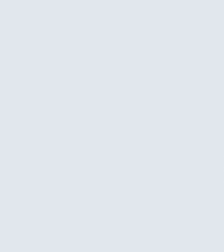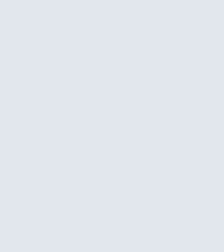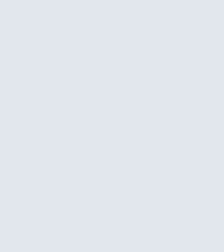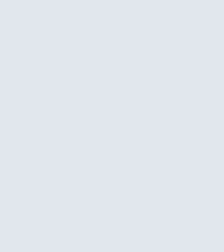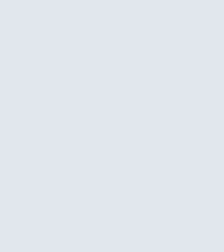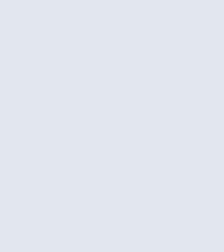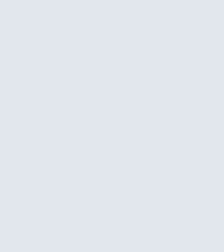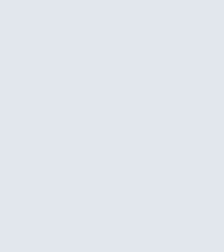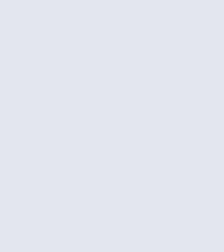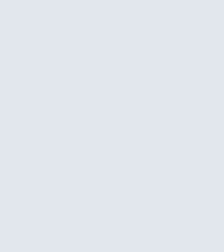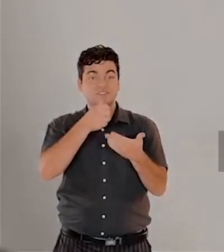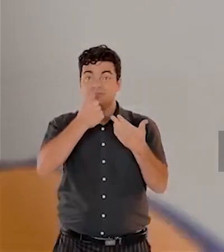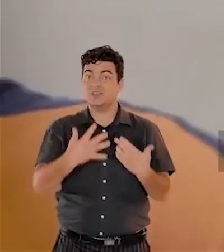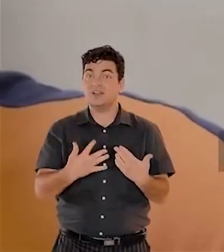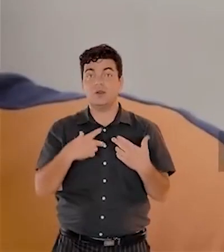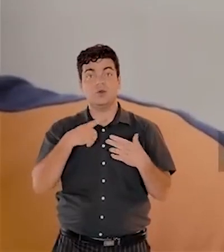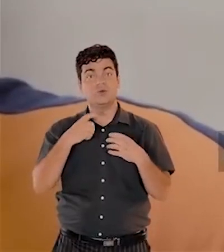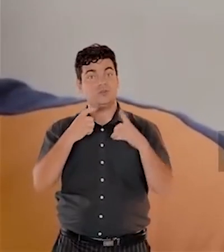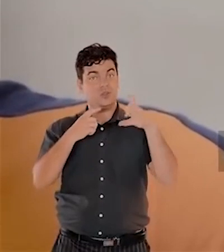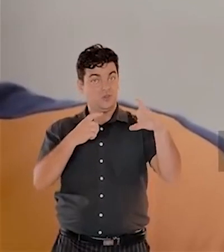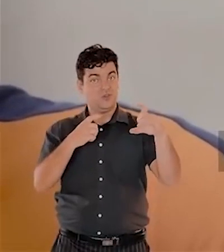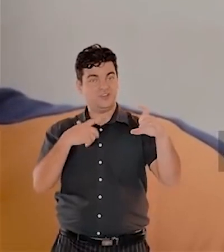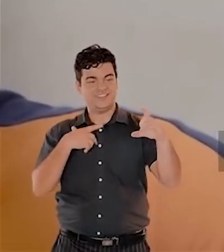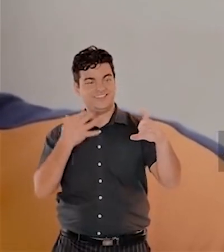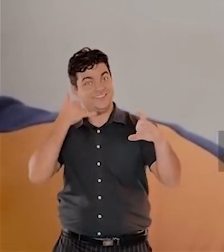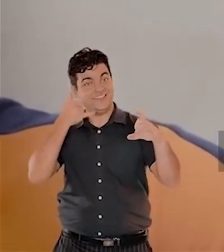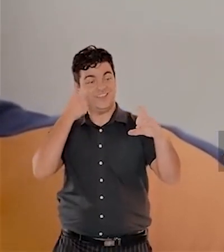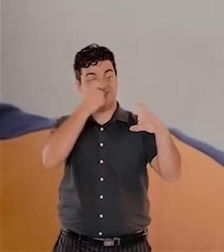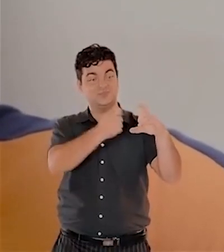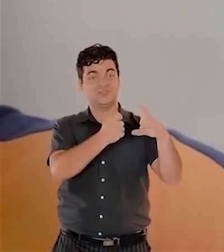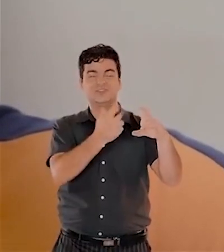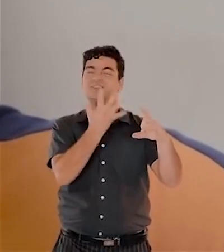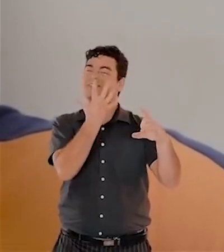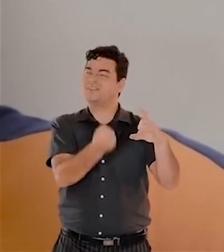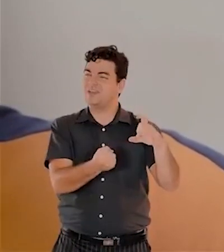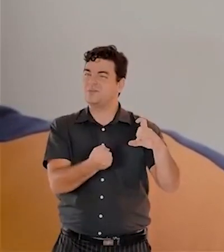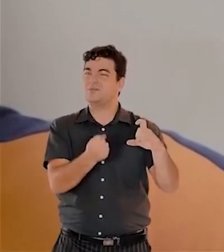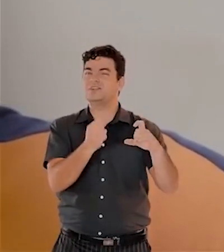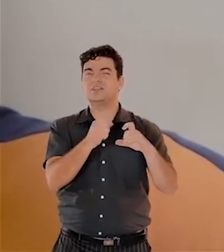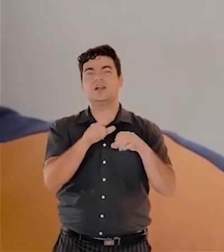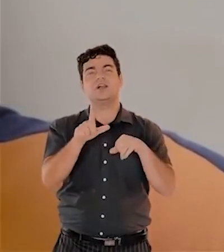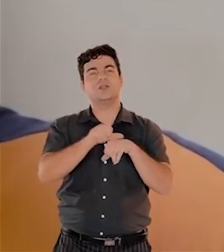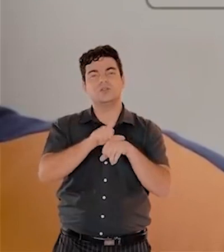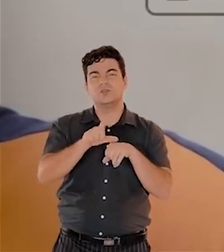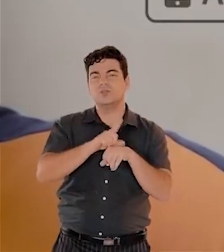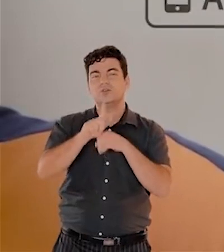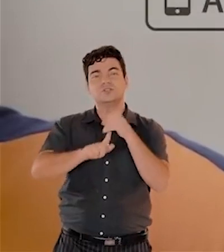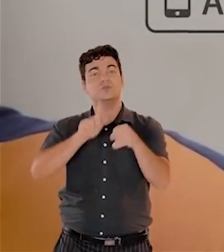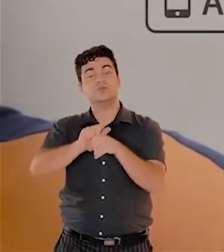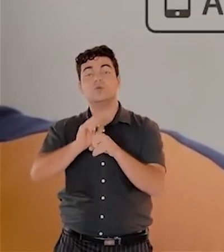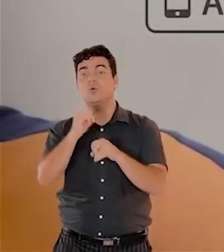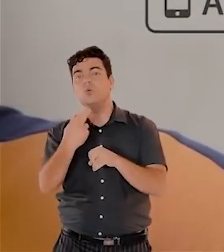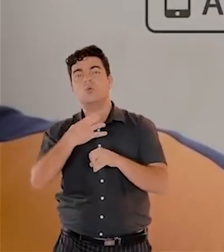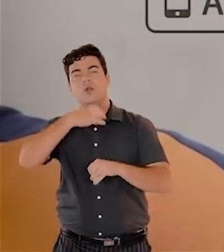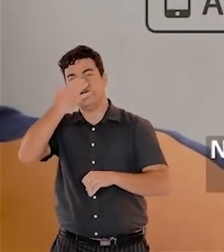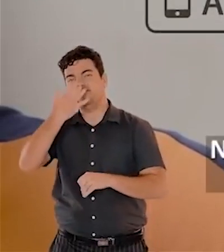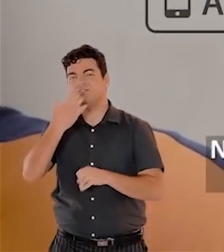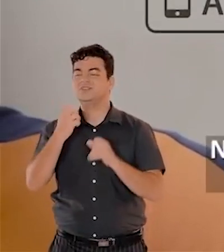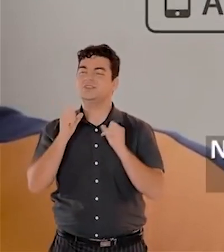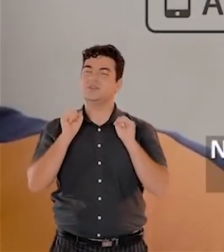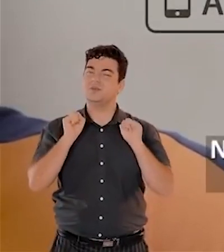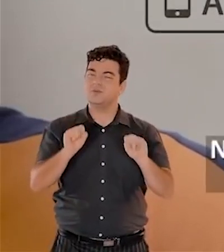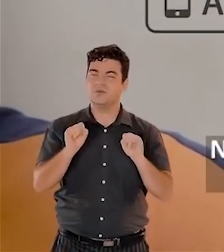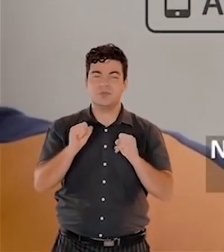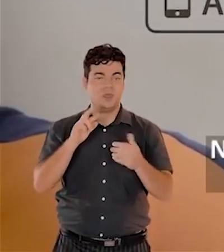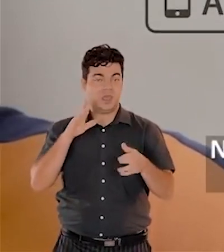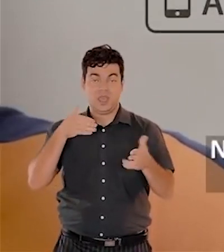caso não haja pendências Você pode baixar o aplicativo é título no celular e assim utilizar a versão digital